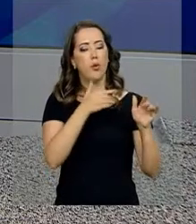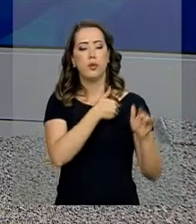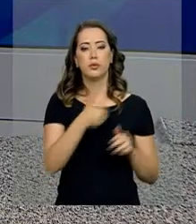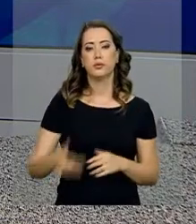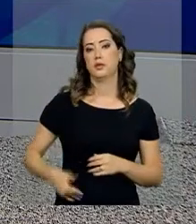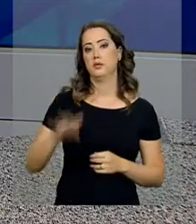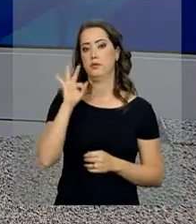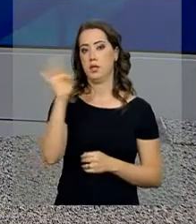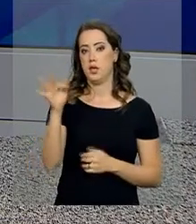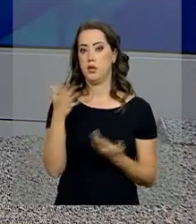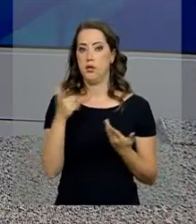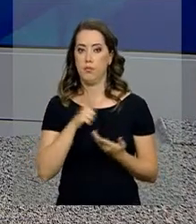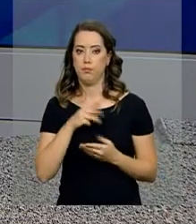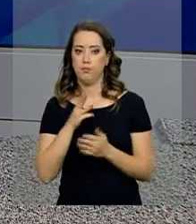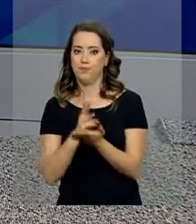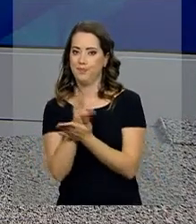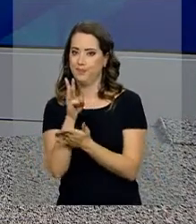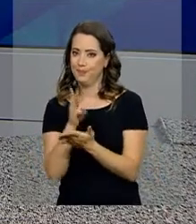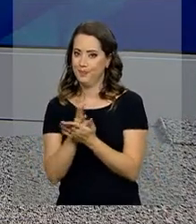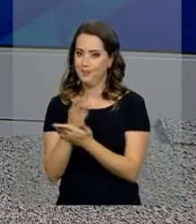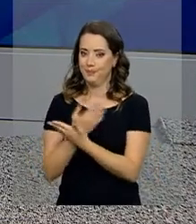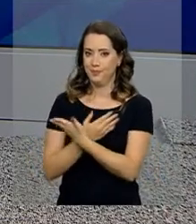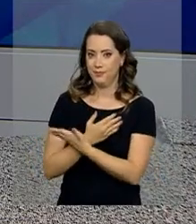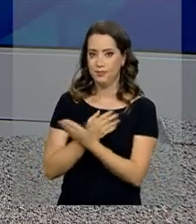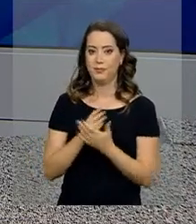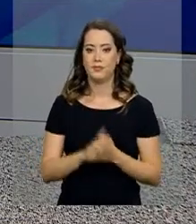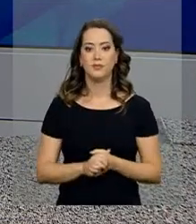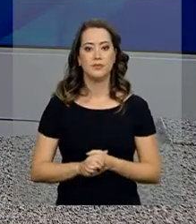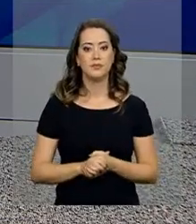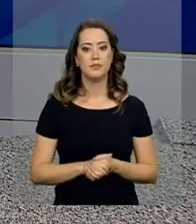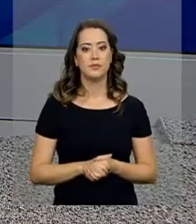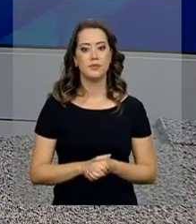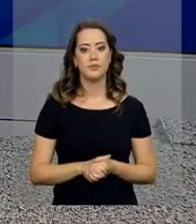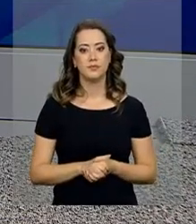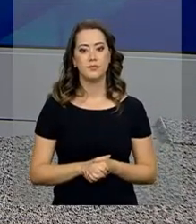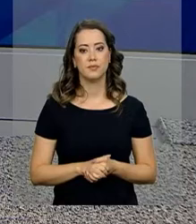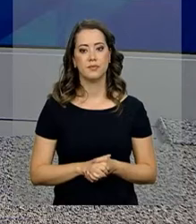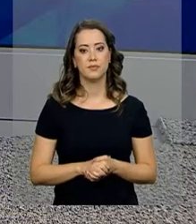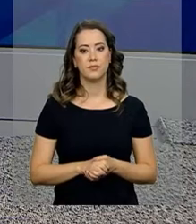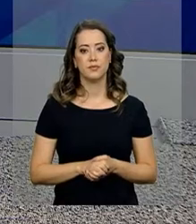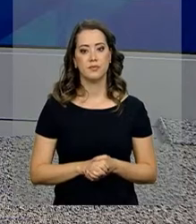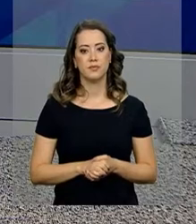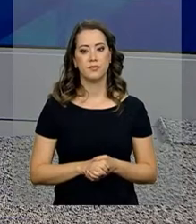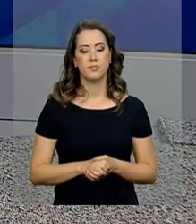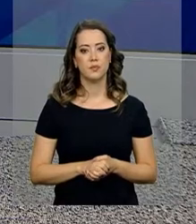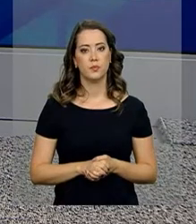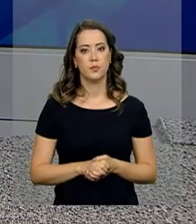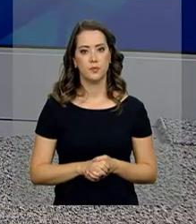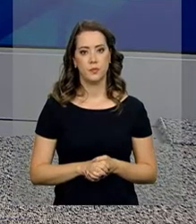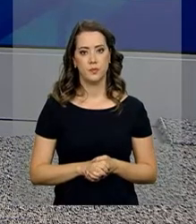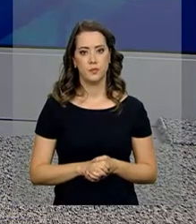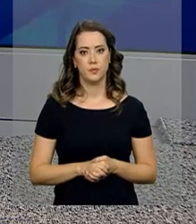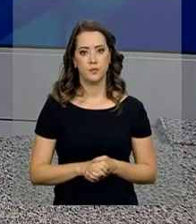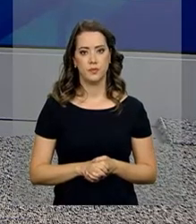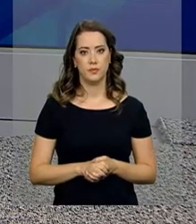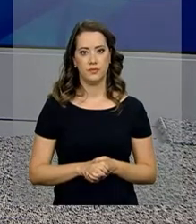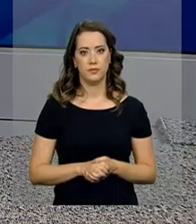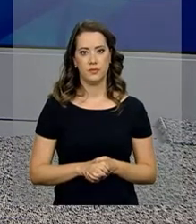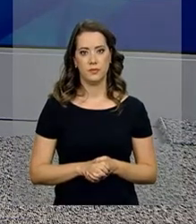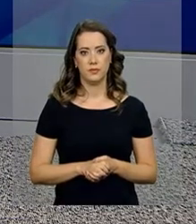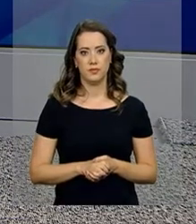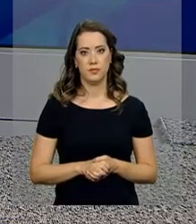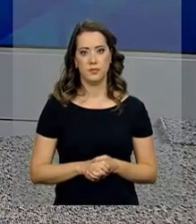Federal para o nosso WhatsApp. Anota aí. É 619-9359-5084.